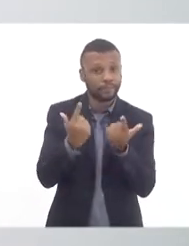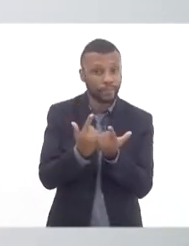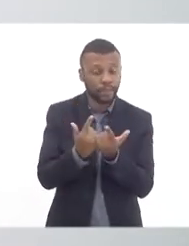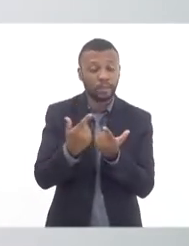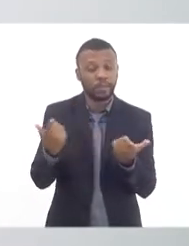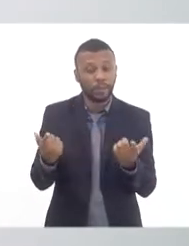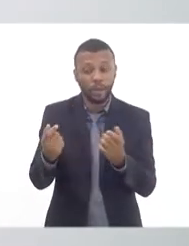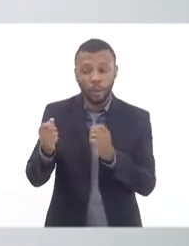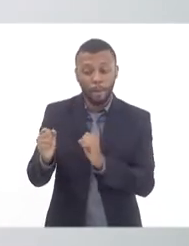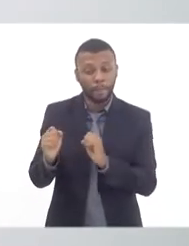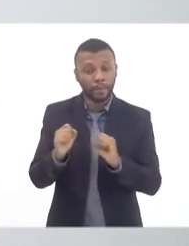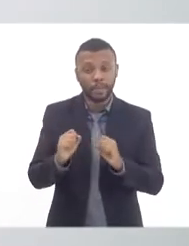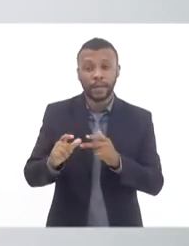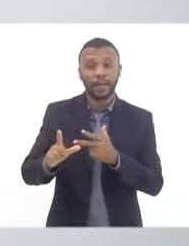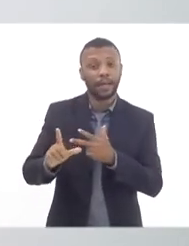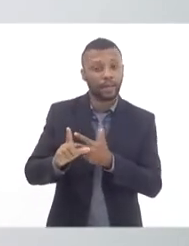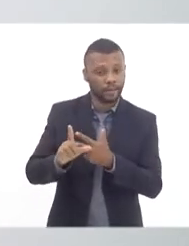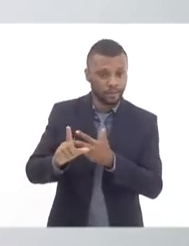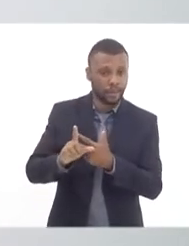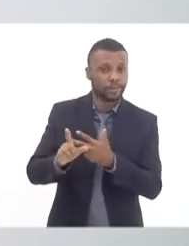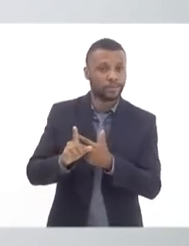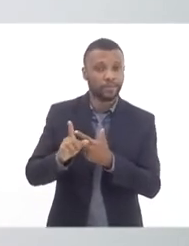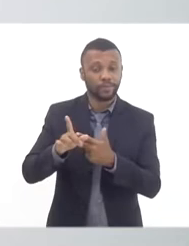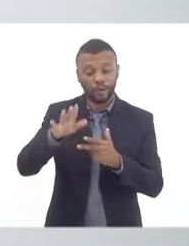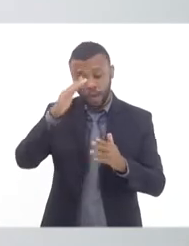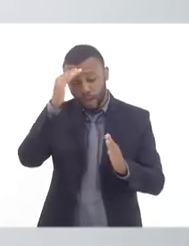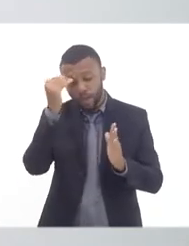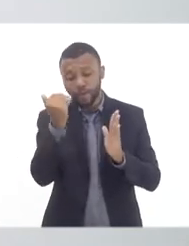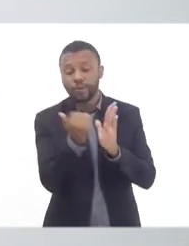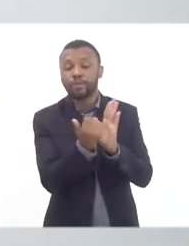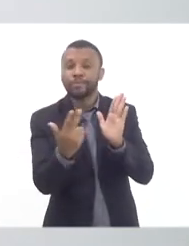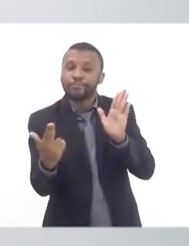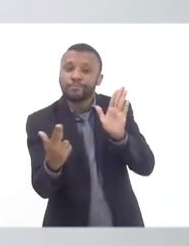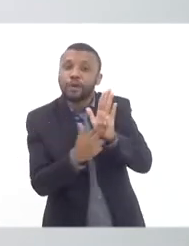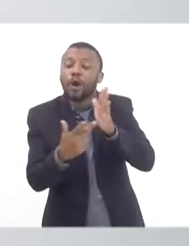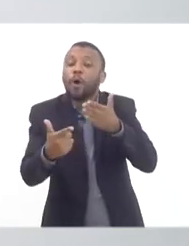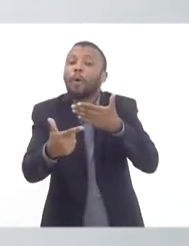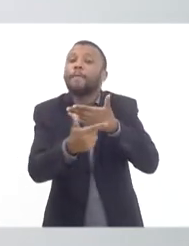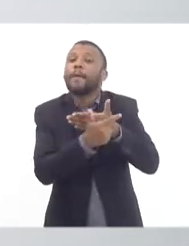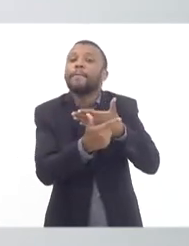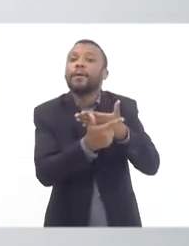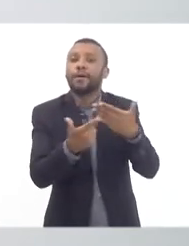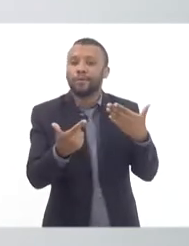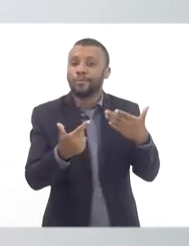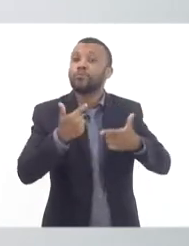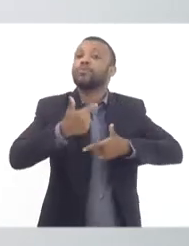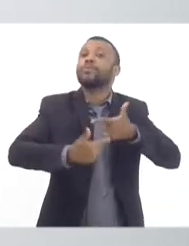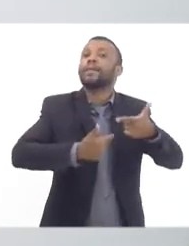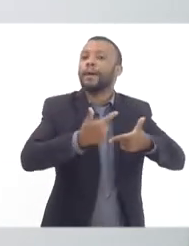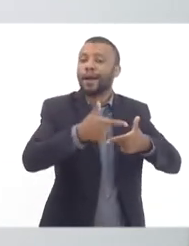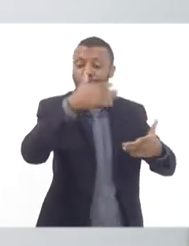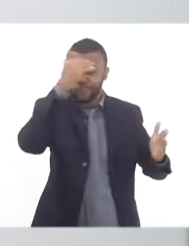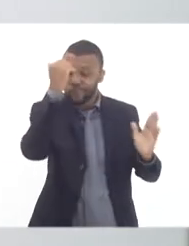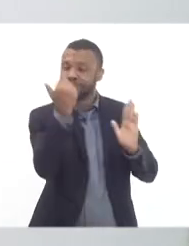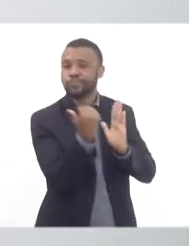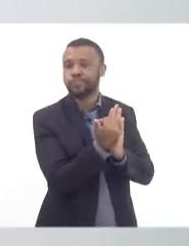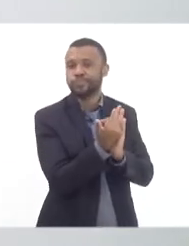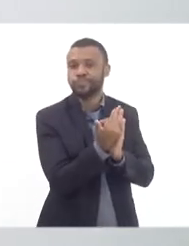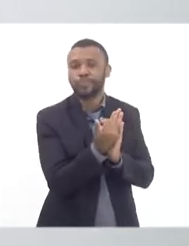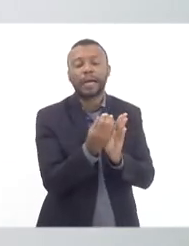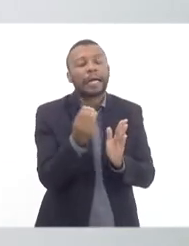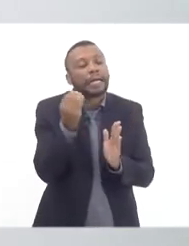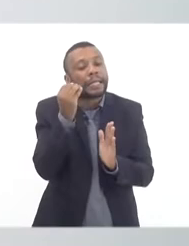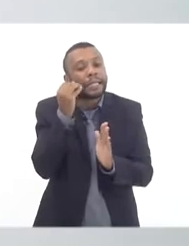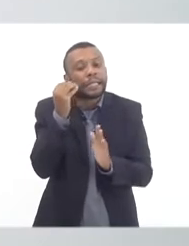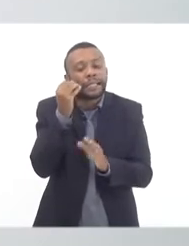Legislativo cumprindo exatamente com sua tarefa. Quer dizer, tentar